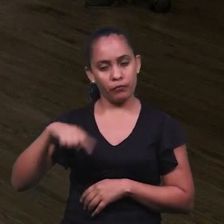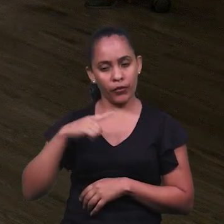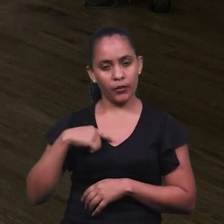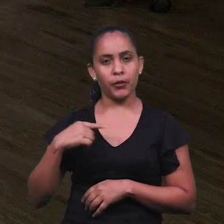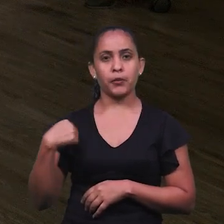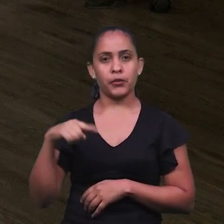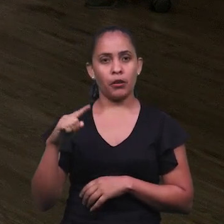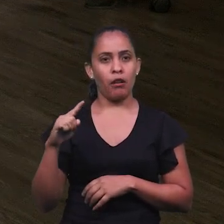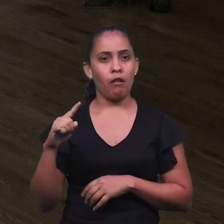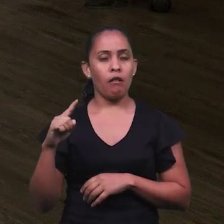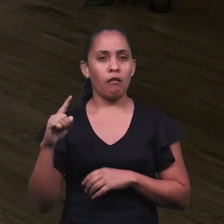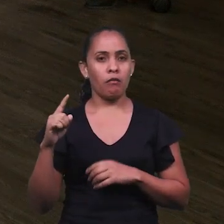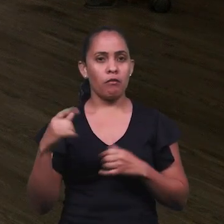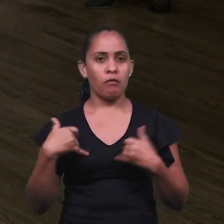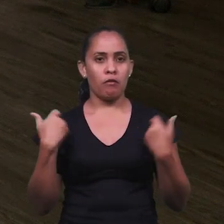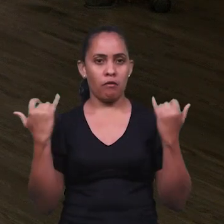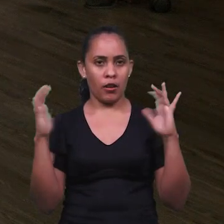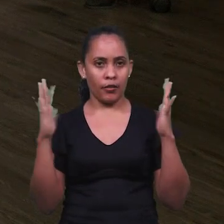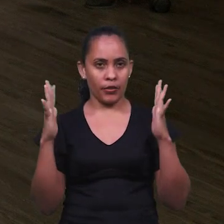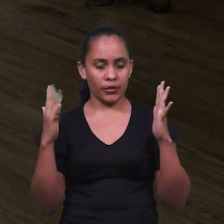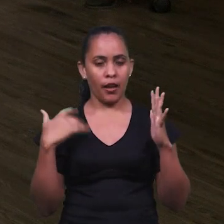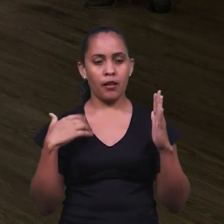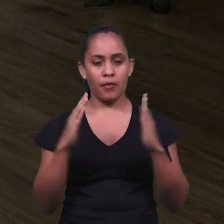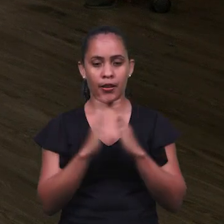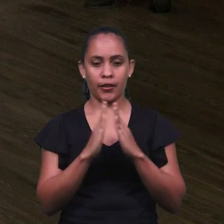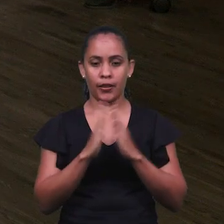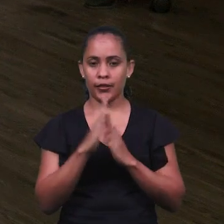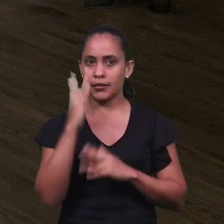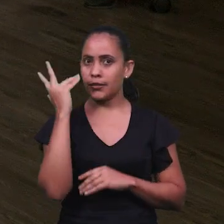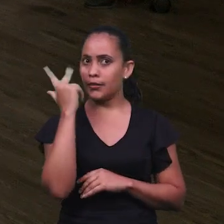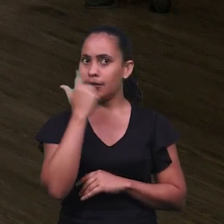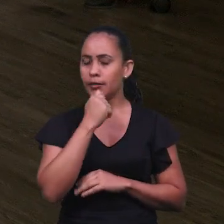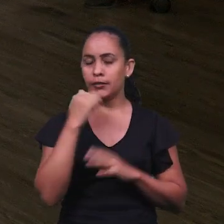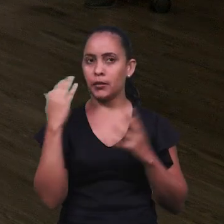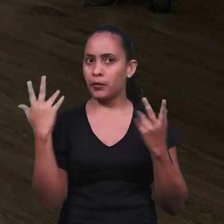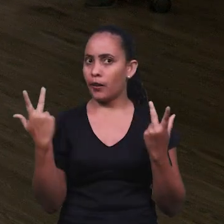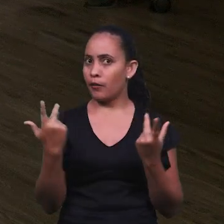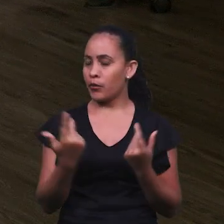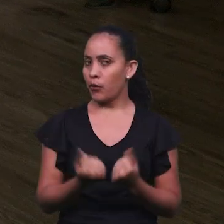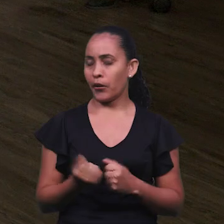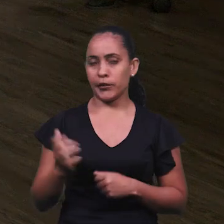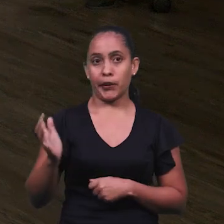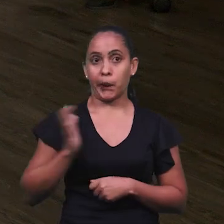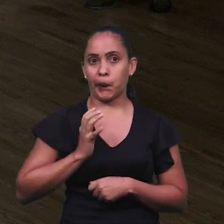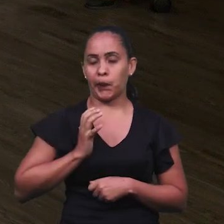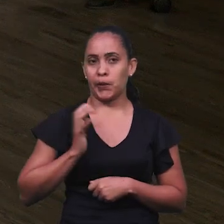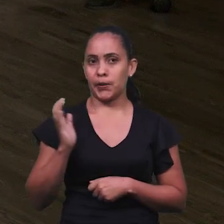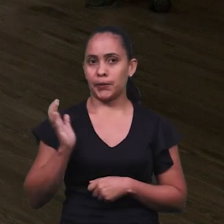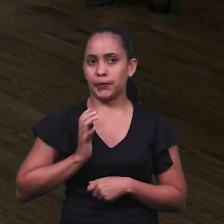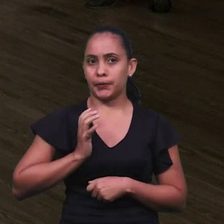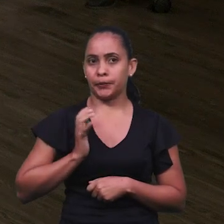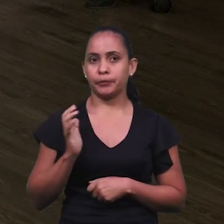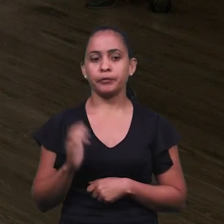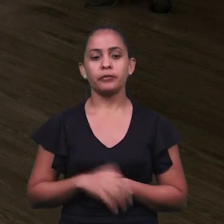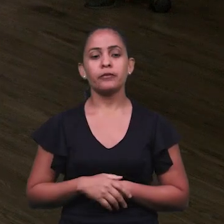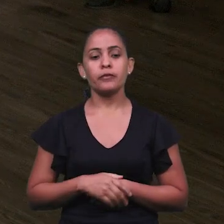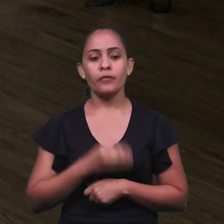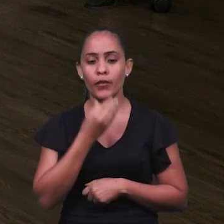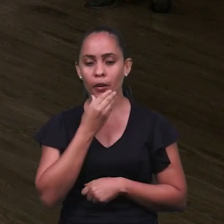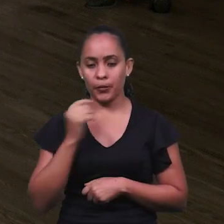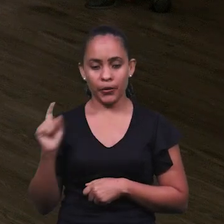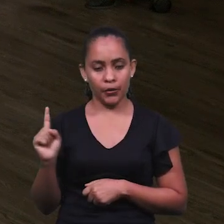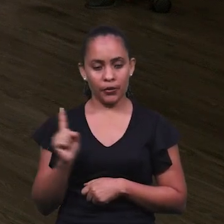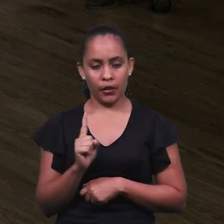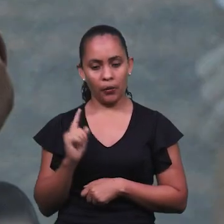a um aniversário e a casa era linda, maravilhosa, né, riquíssima. Meu garoto estava